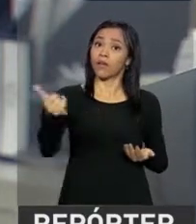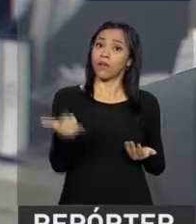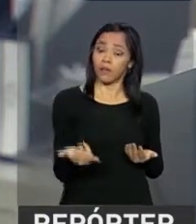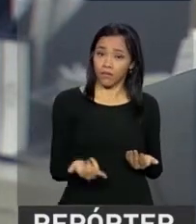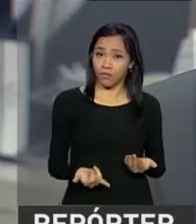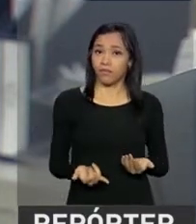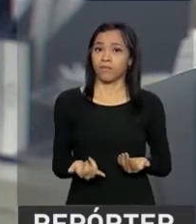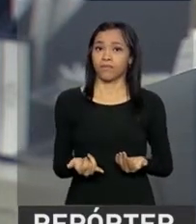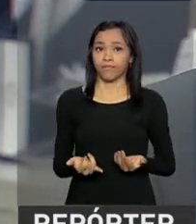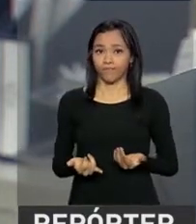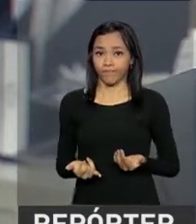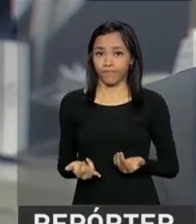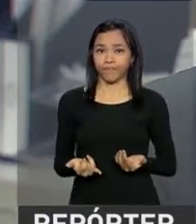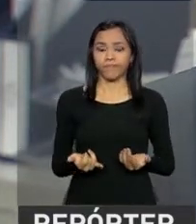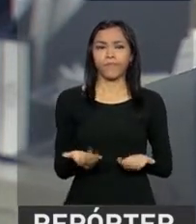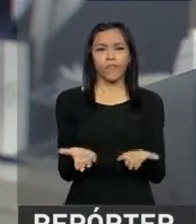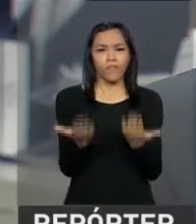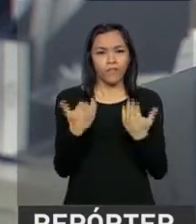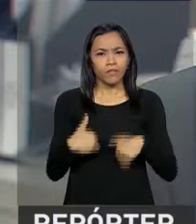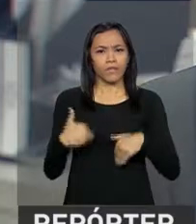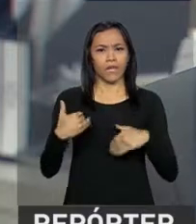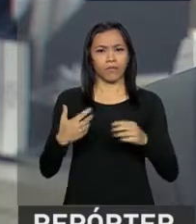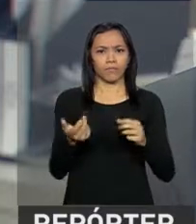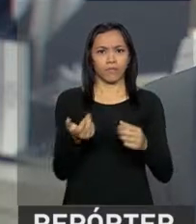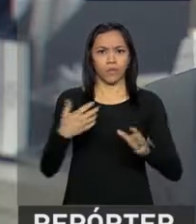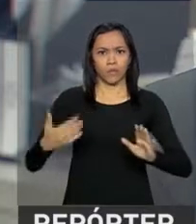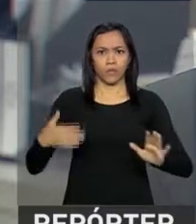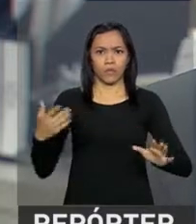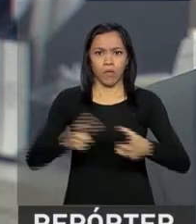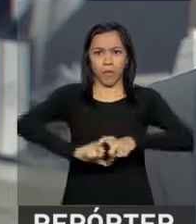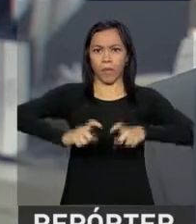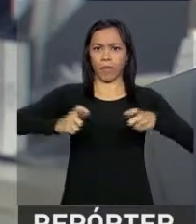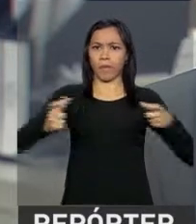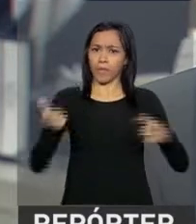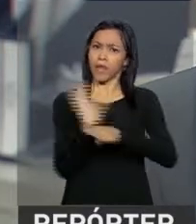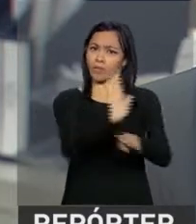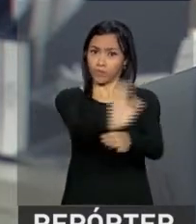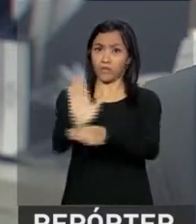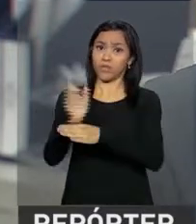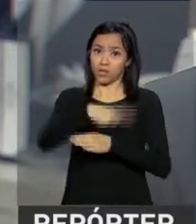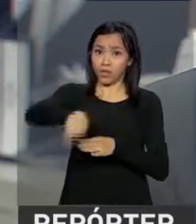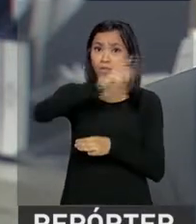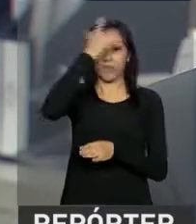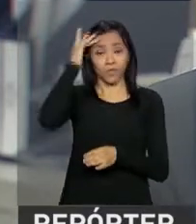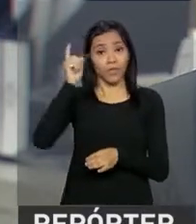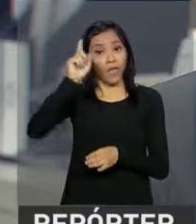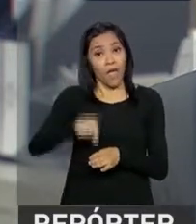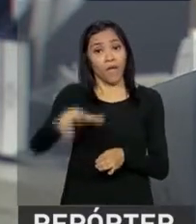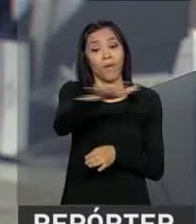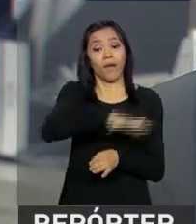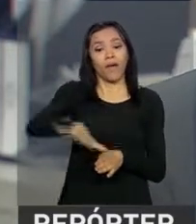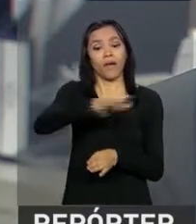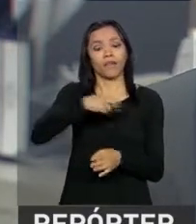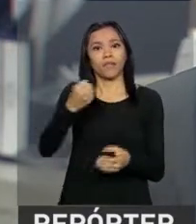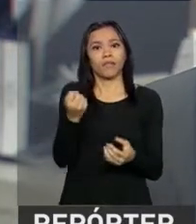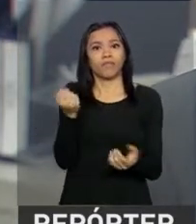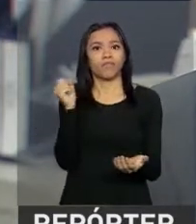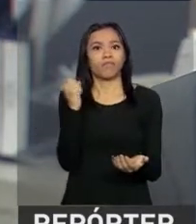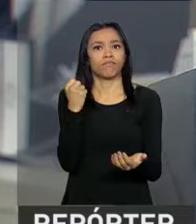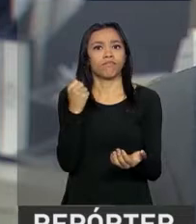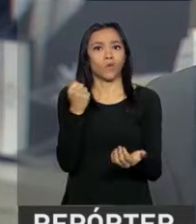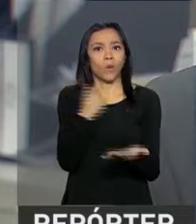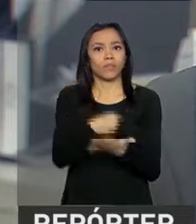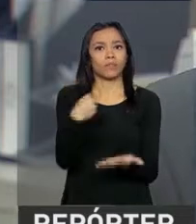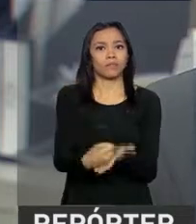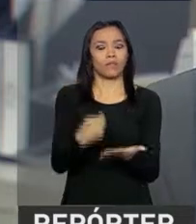né, atividade nesse setor e vai acabar beneficiando o resto da população, porque é um setor que vem puxando também os fornecedores,